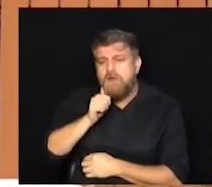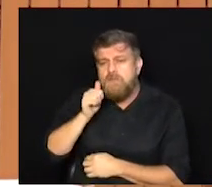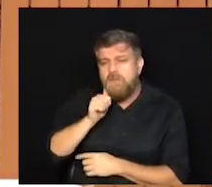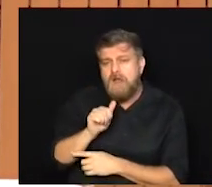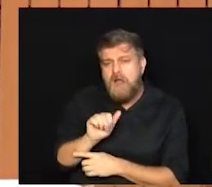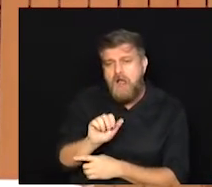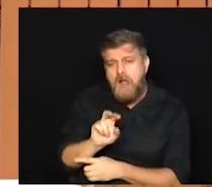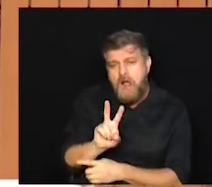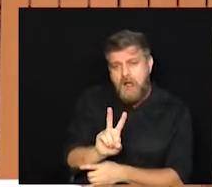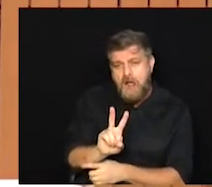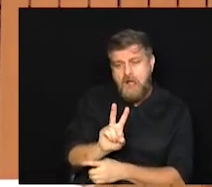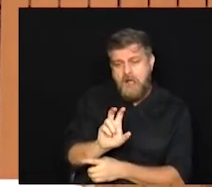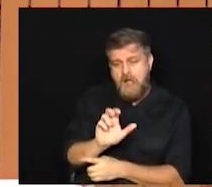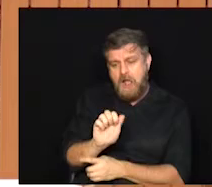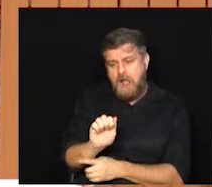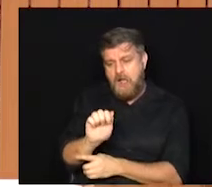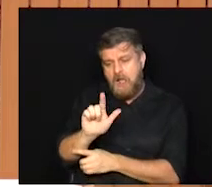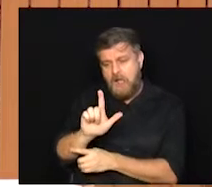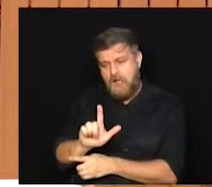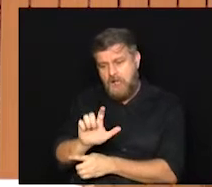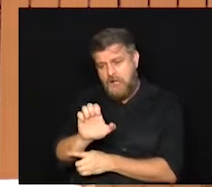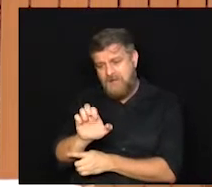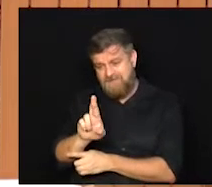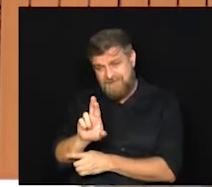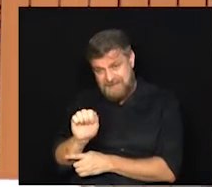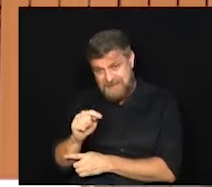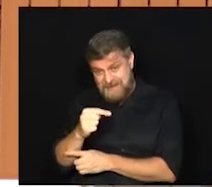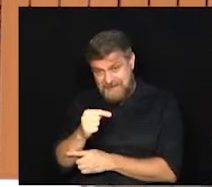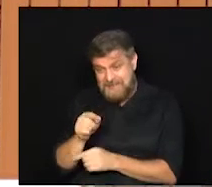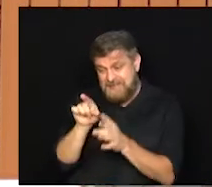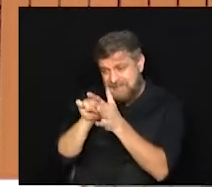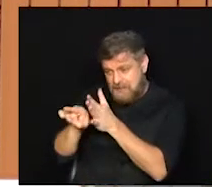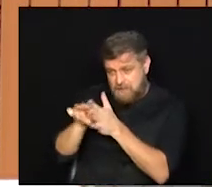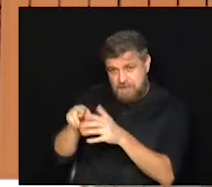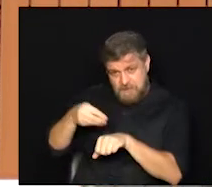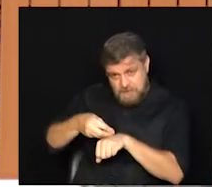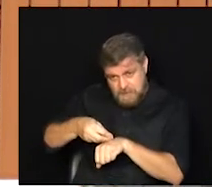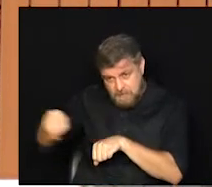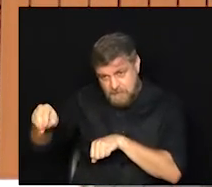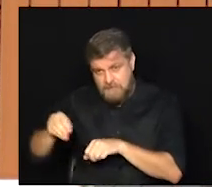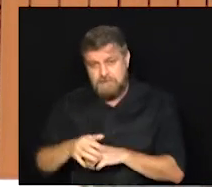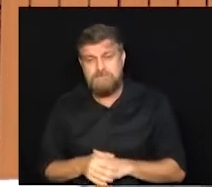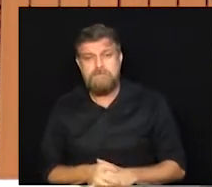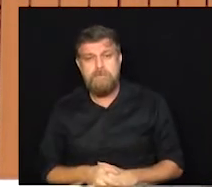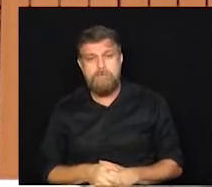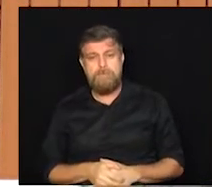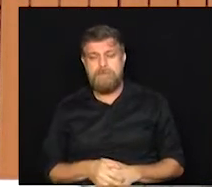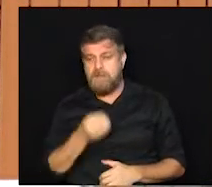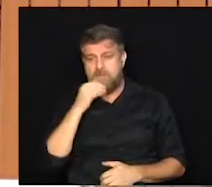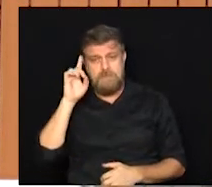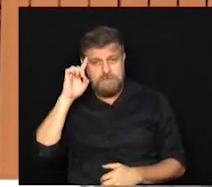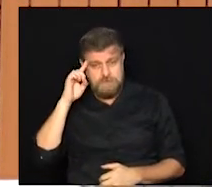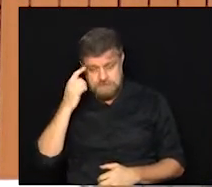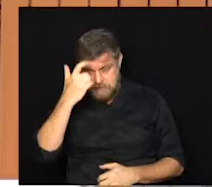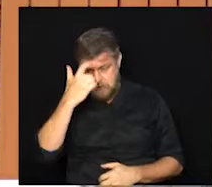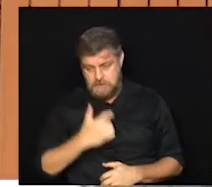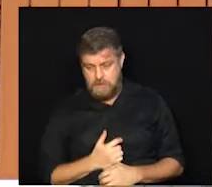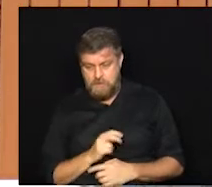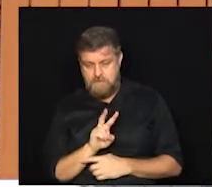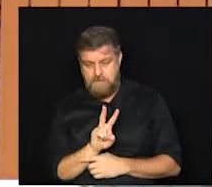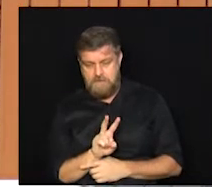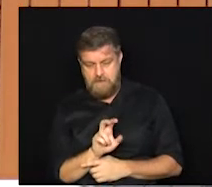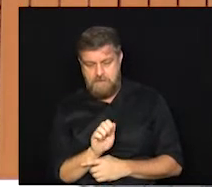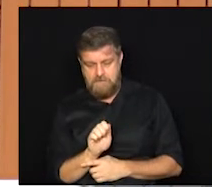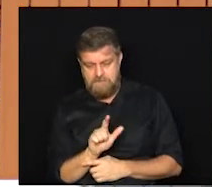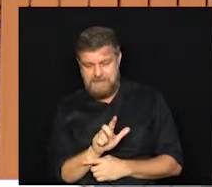agradecer ela. Eu vou passar para você, claro, só, mas vamos ver se está no seu alcance. Bom dia a todos, meu nome é Valéria, tenho um